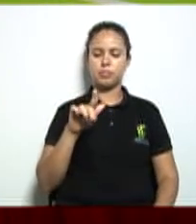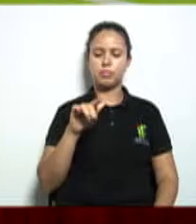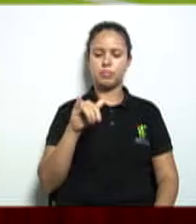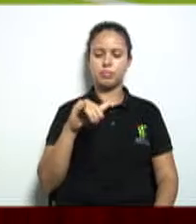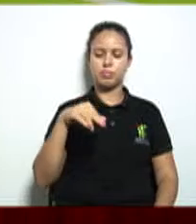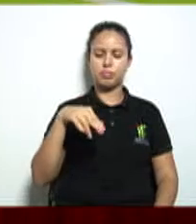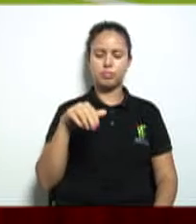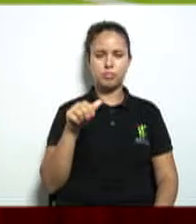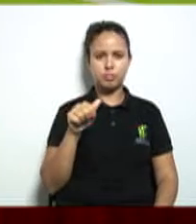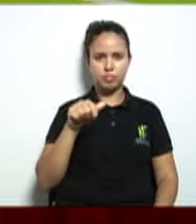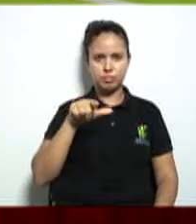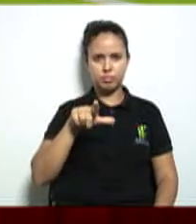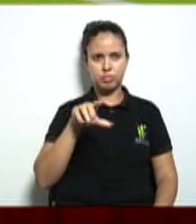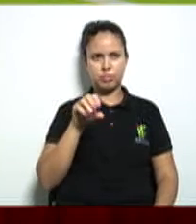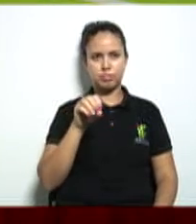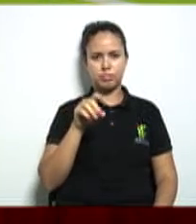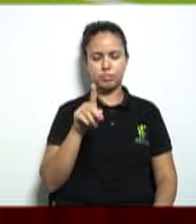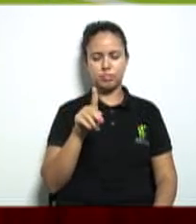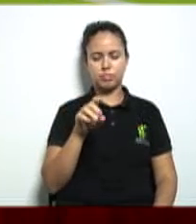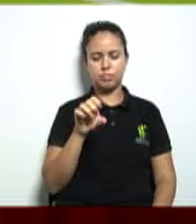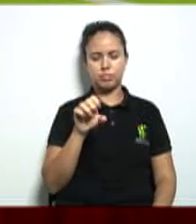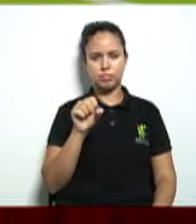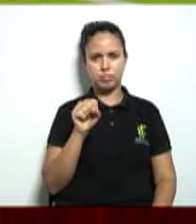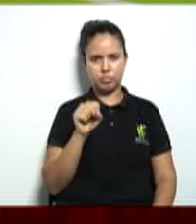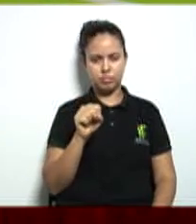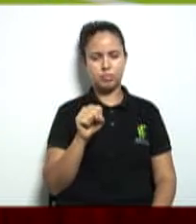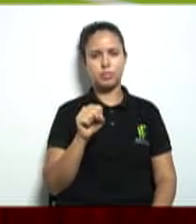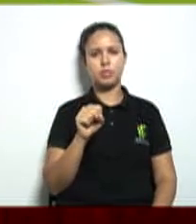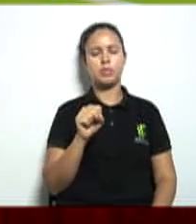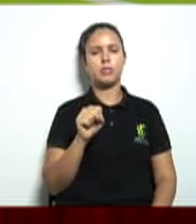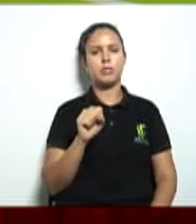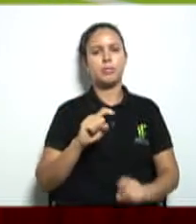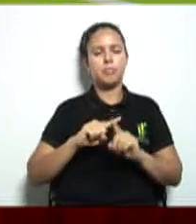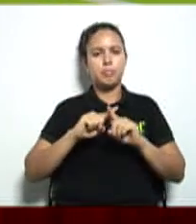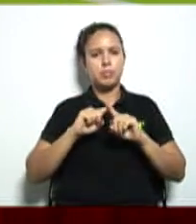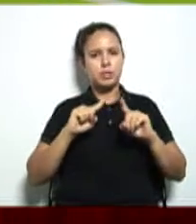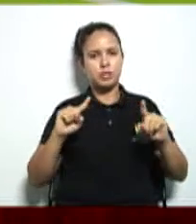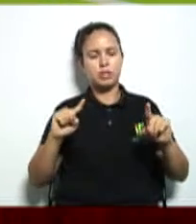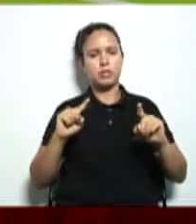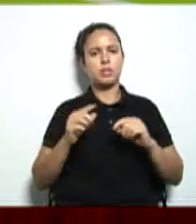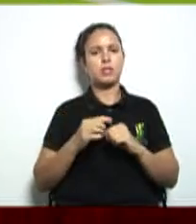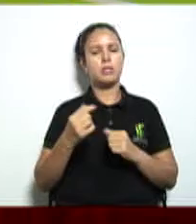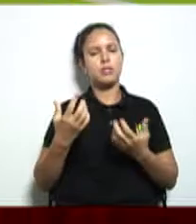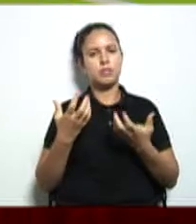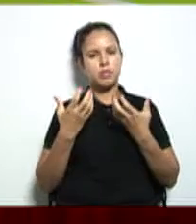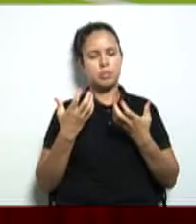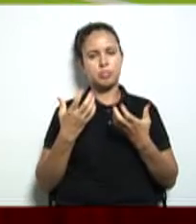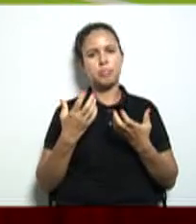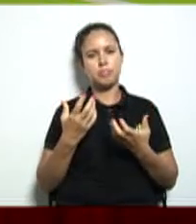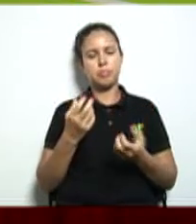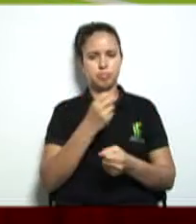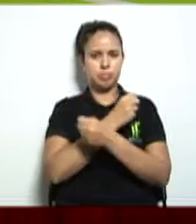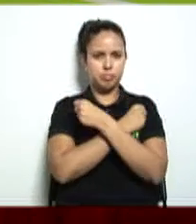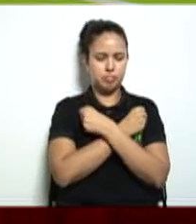Mamoré, que tá ligada lá com os alunos na nossa aula, né. Mas eu quero mandar um abraço